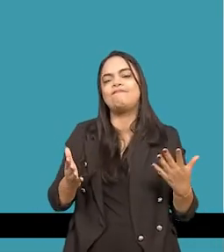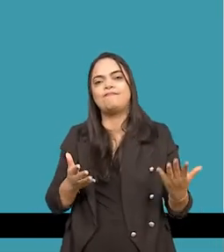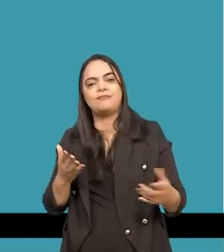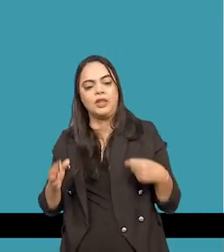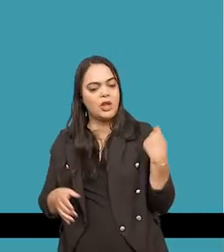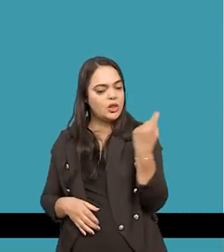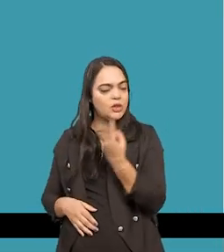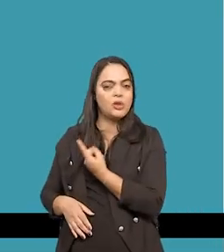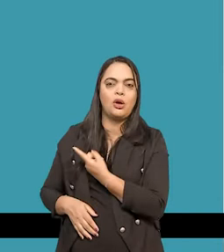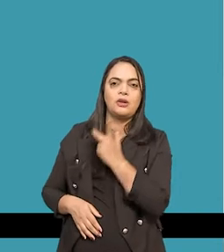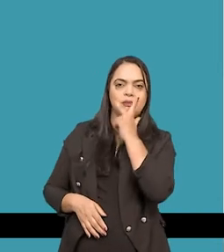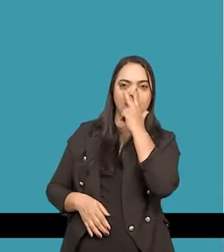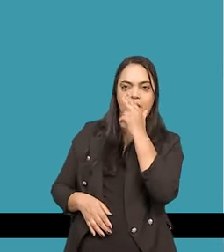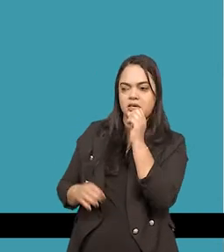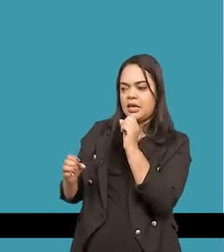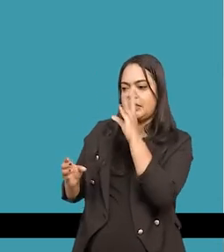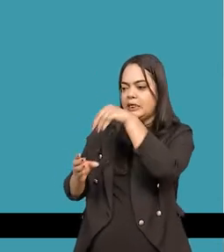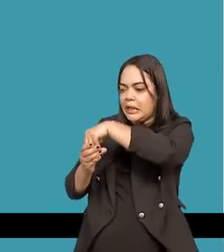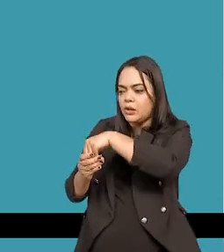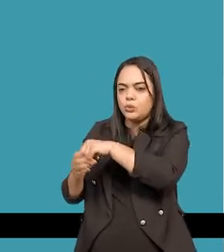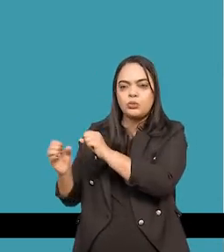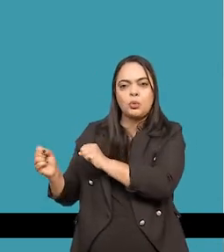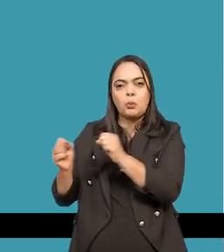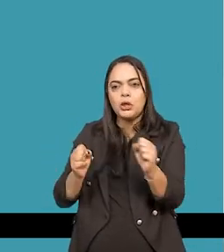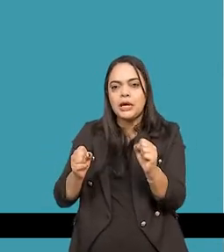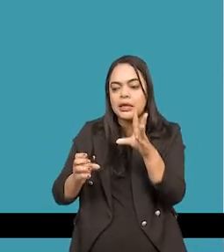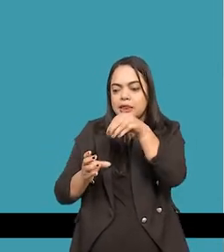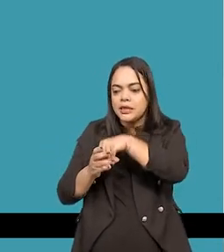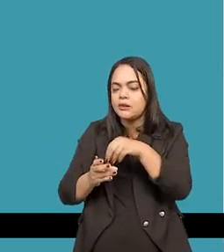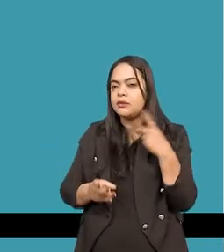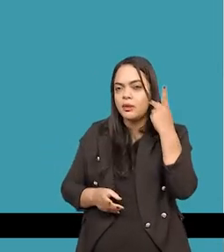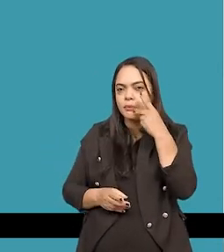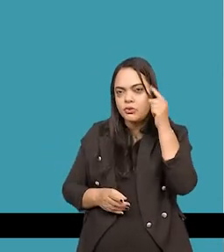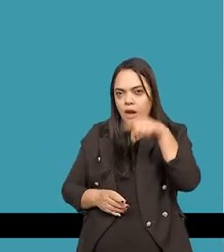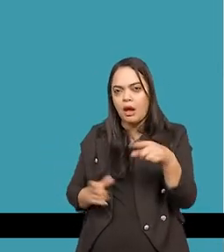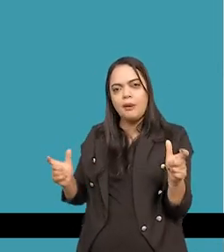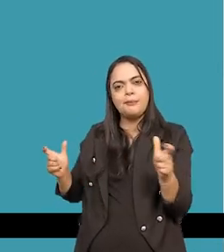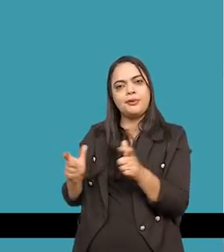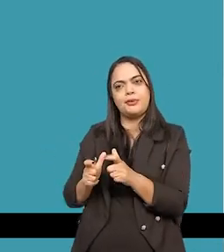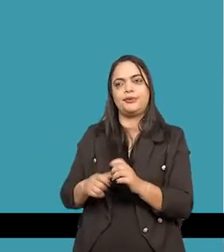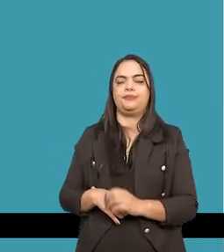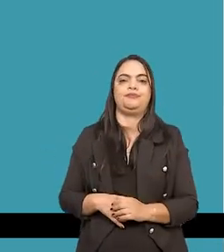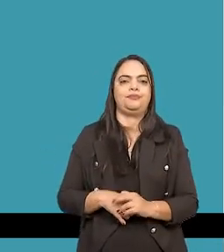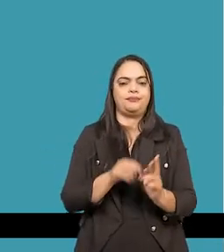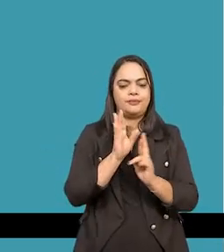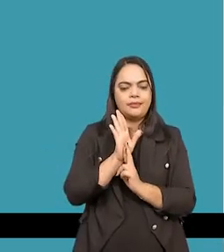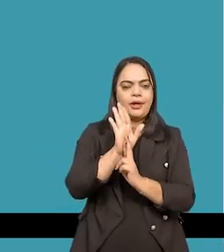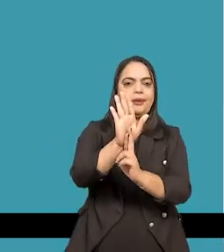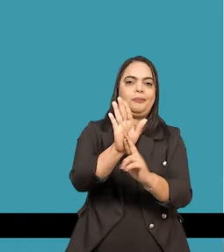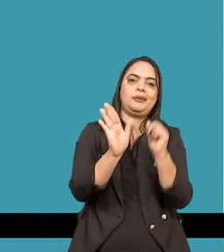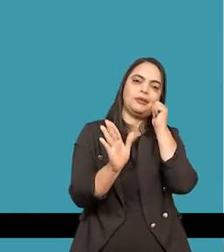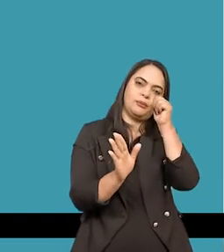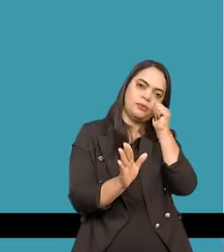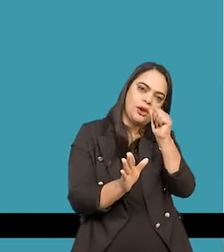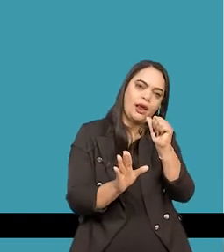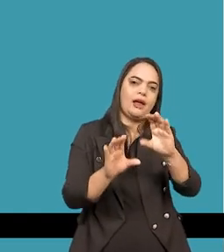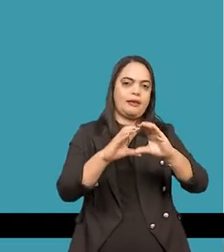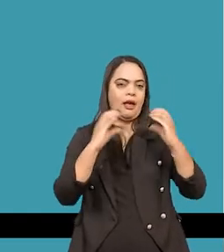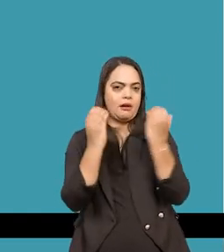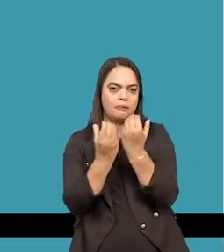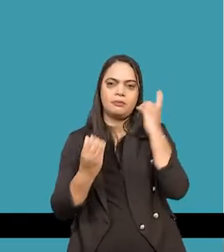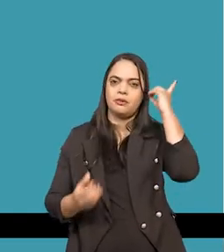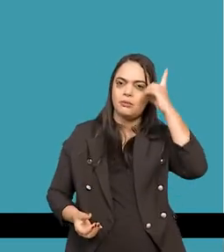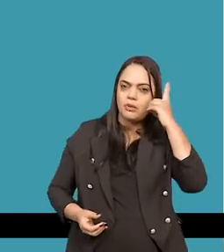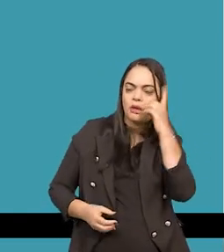somos a minoria no poder público, né? E no quesito, por exemplo, a representação feminina na Câmara e no Senado, nós